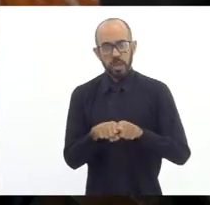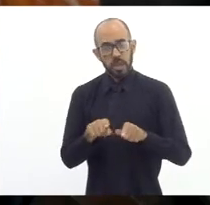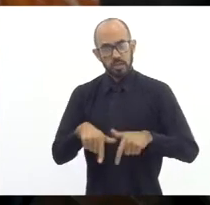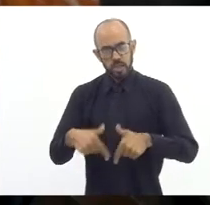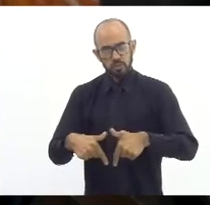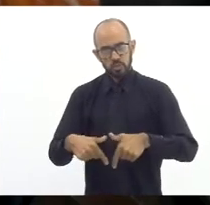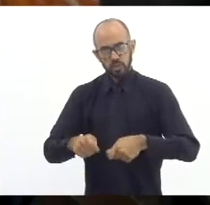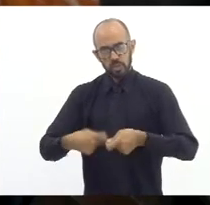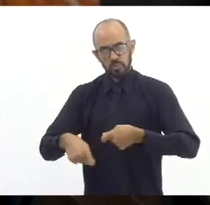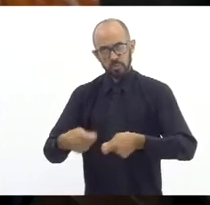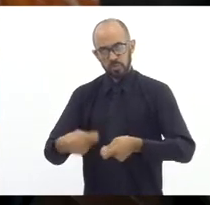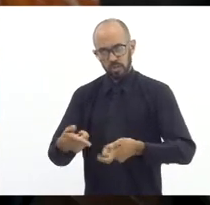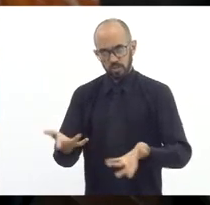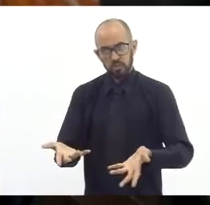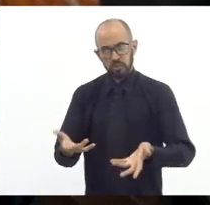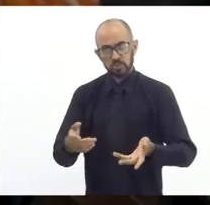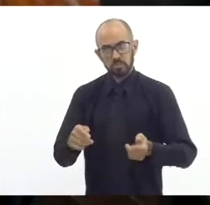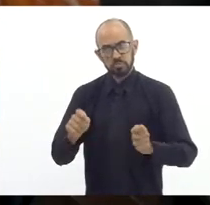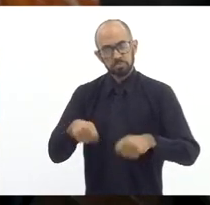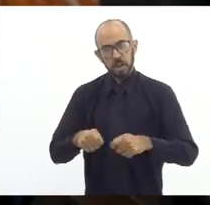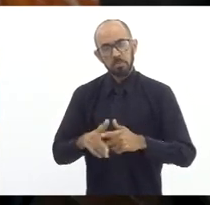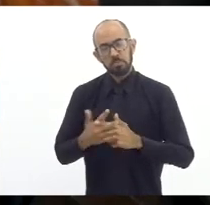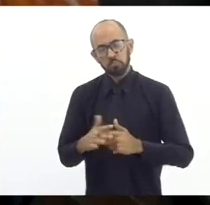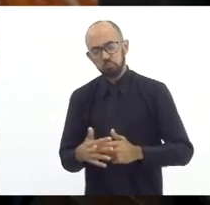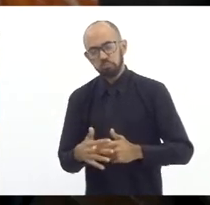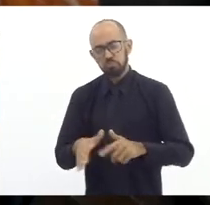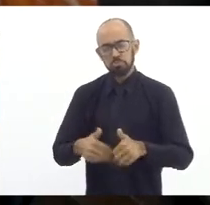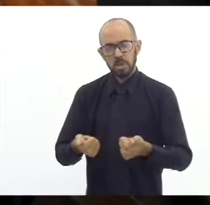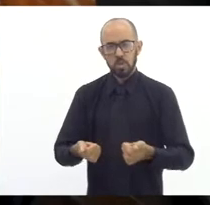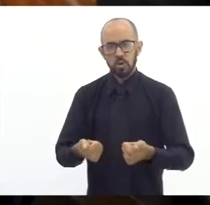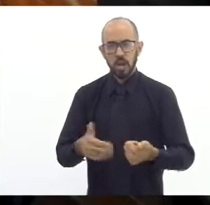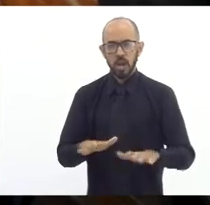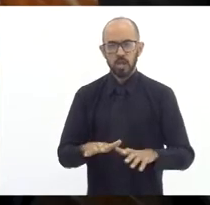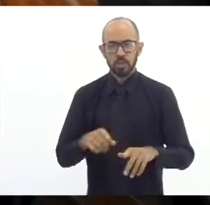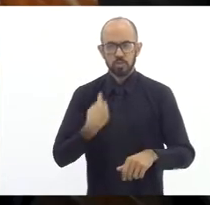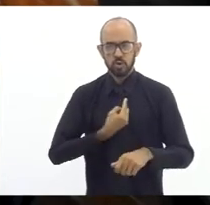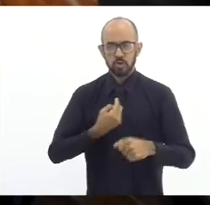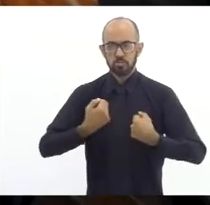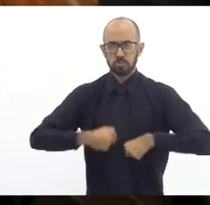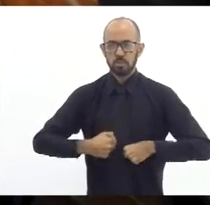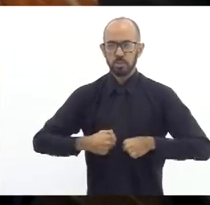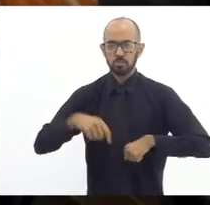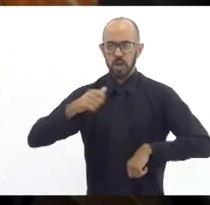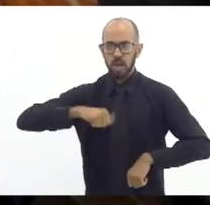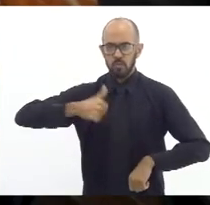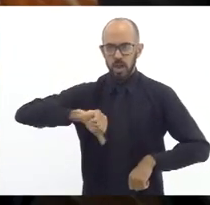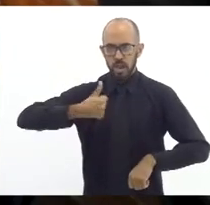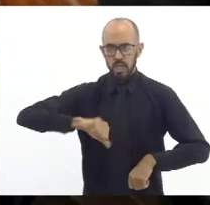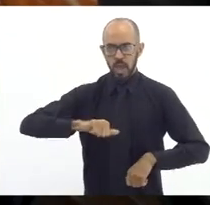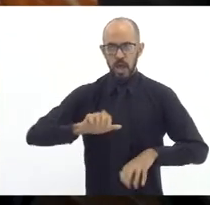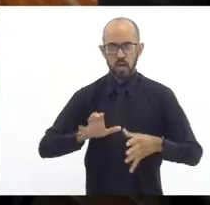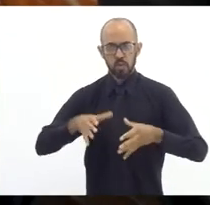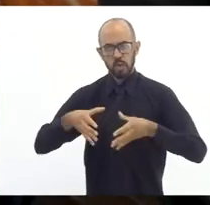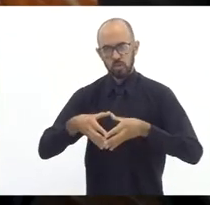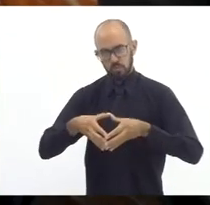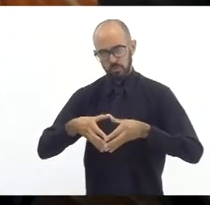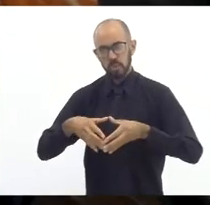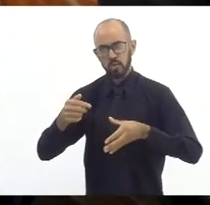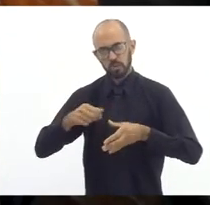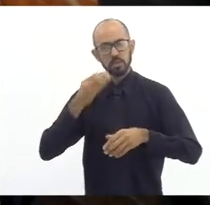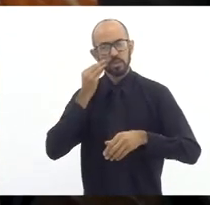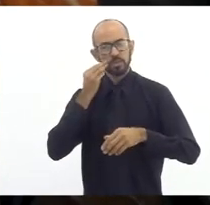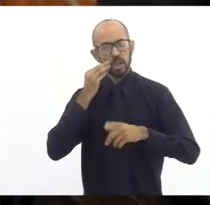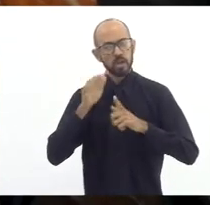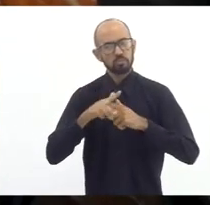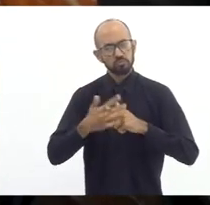são passíveis de aperfeiçoamento e nós podemos avaliar as ponderações dessa comissão e tentar aperfeiçoar